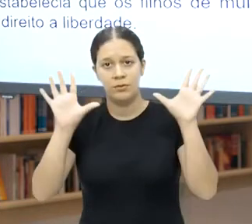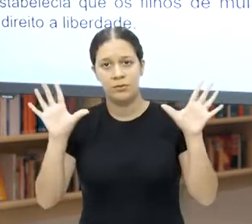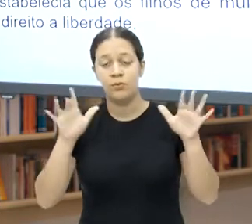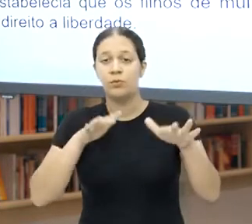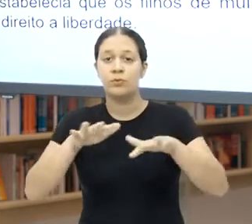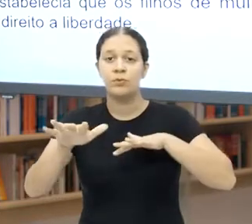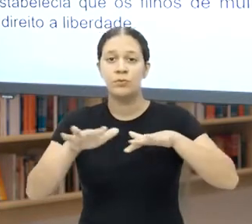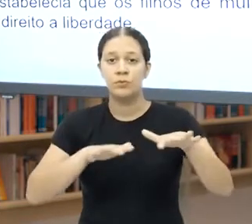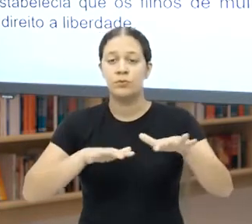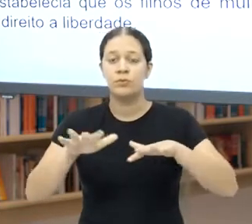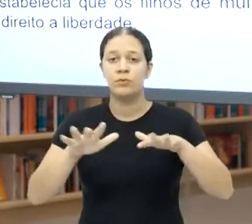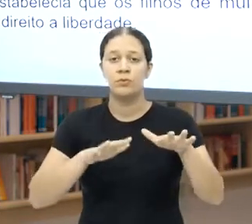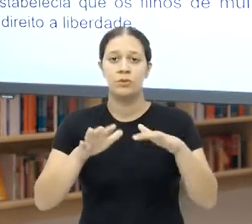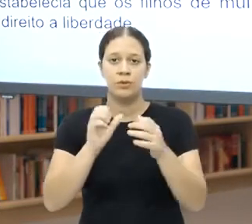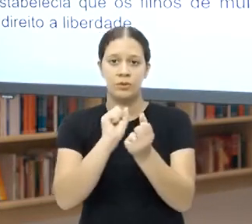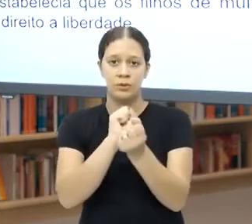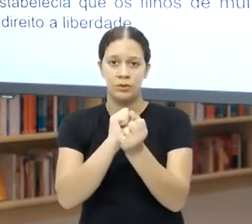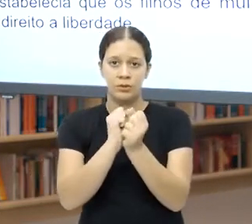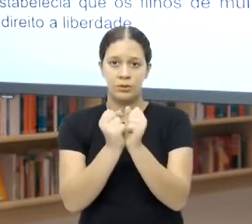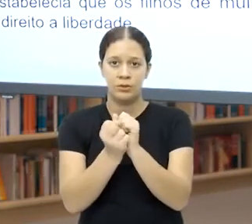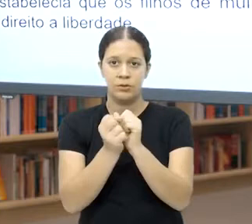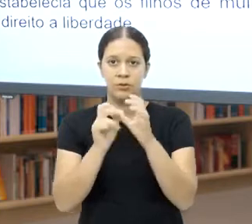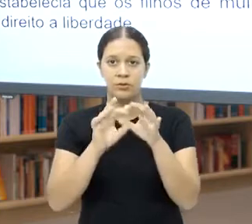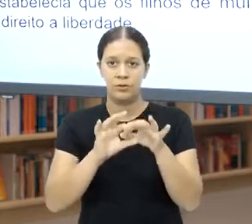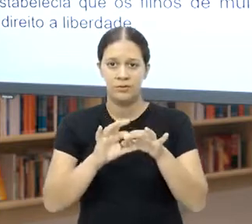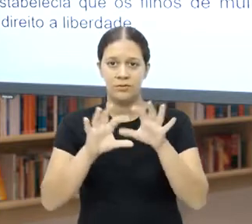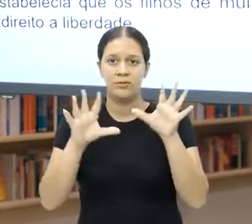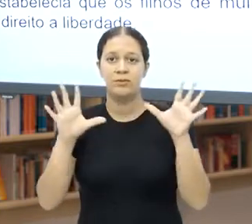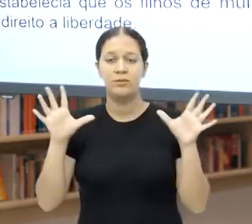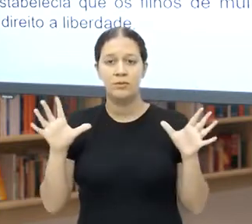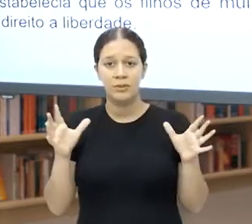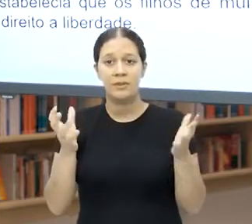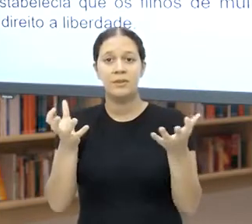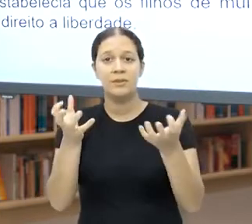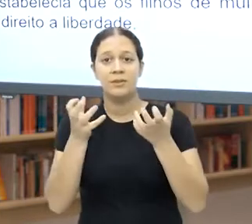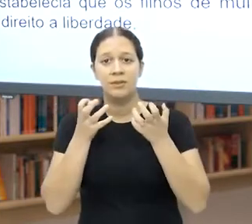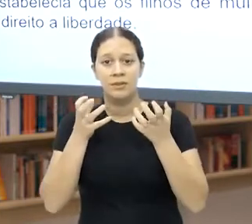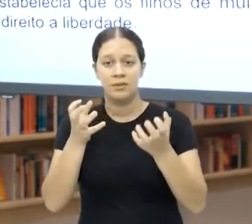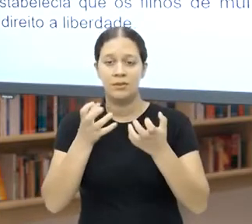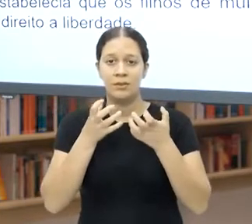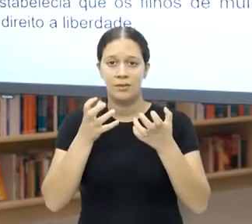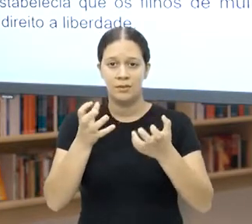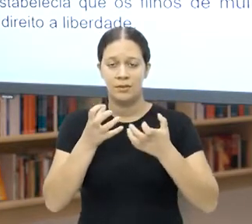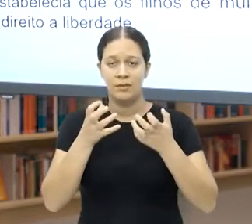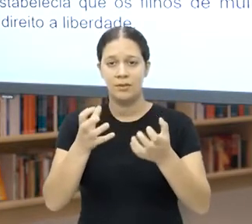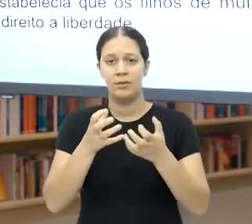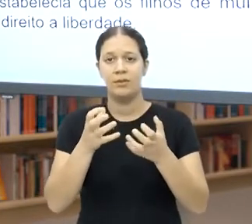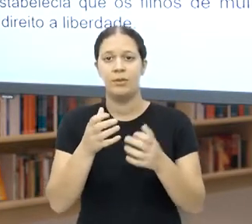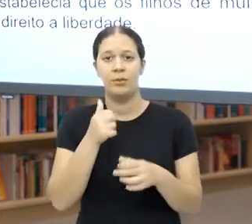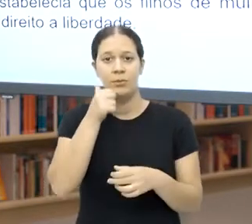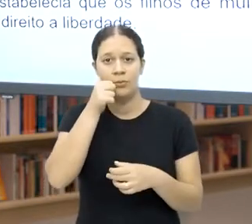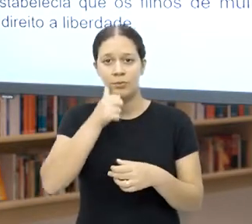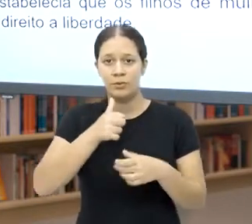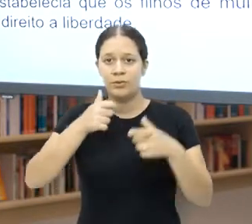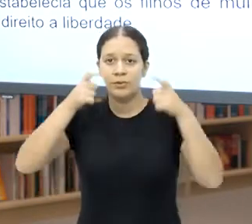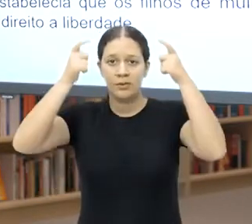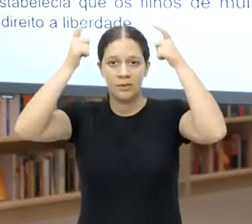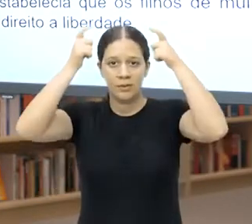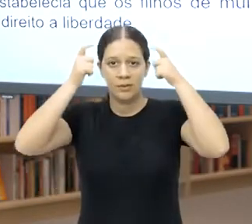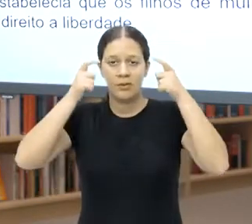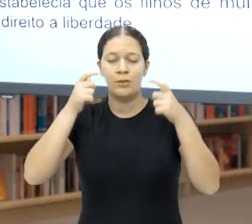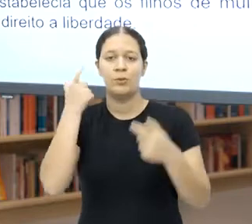movimento abolicionista negro que estava pressionando de todos os lados, tá bom? Ela conseguiu, tá